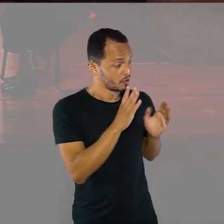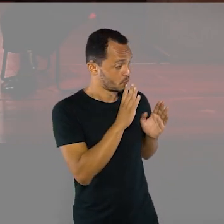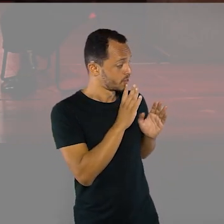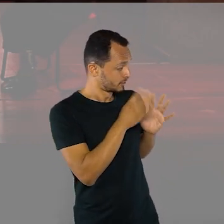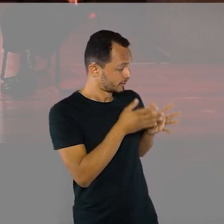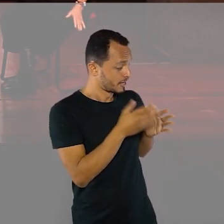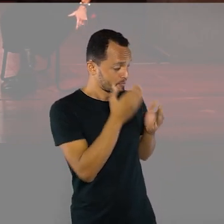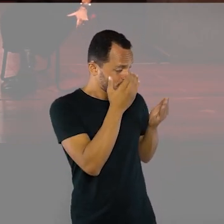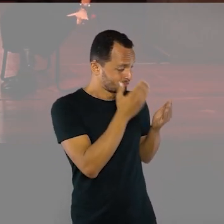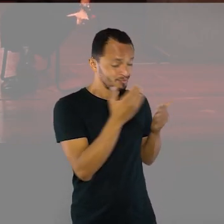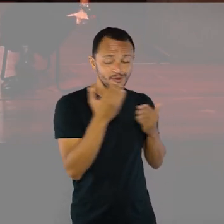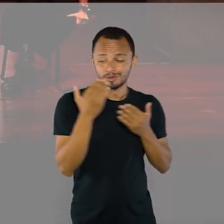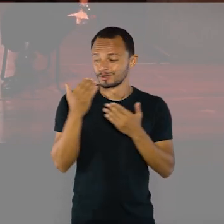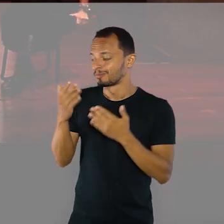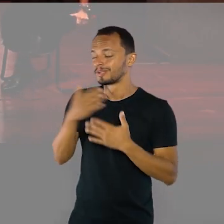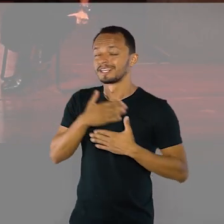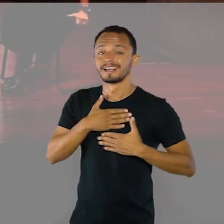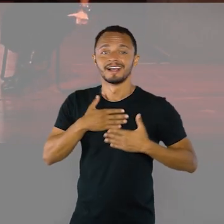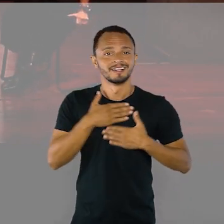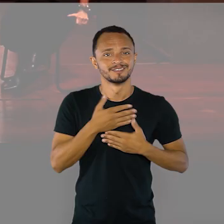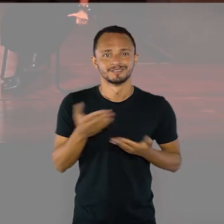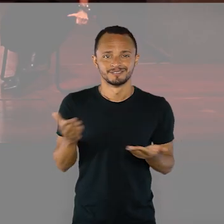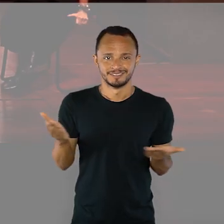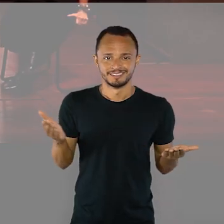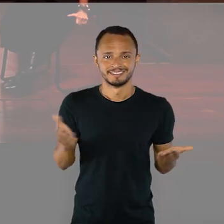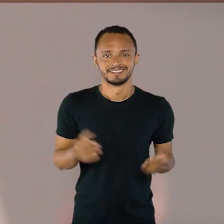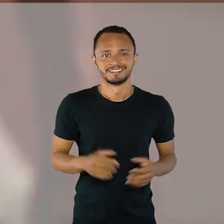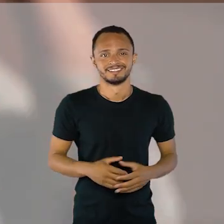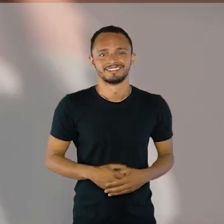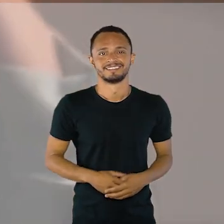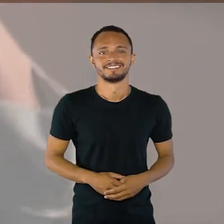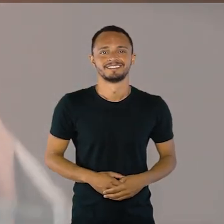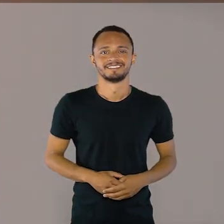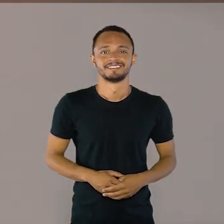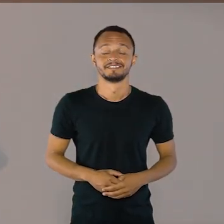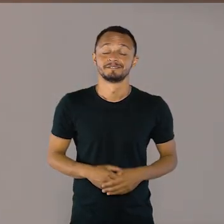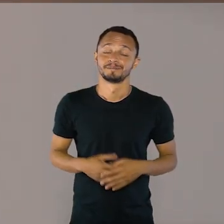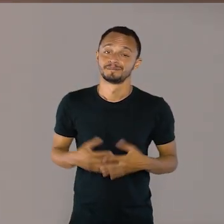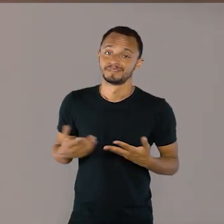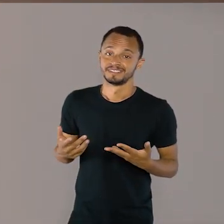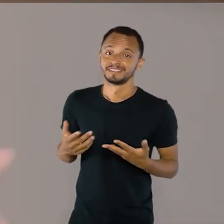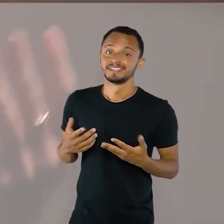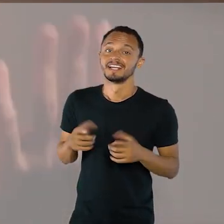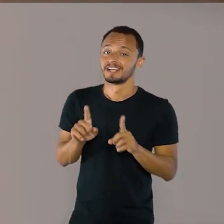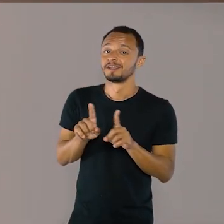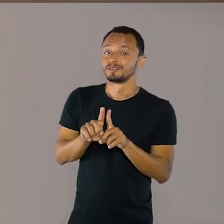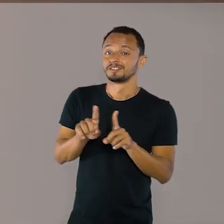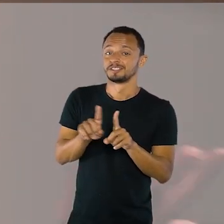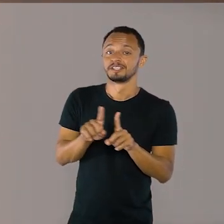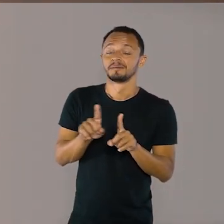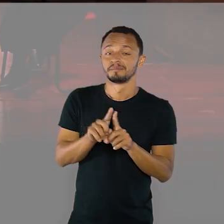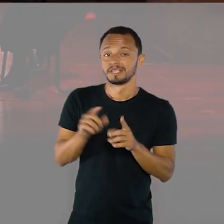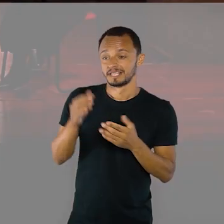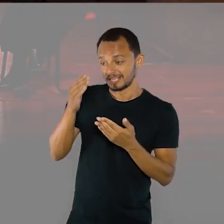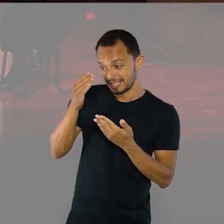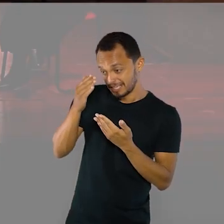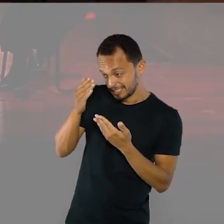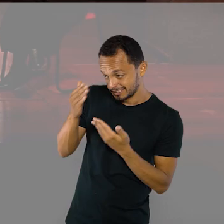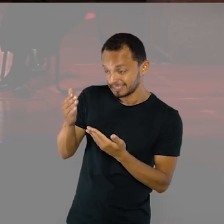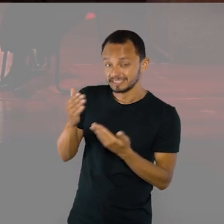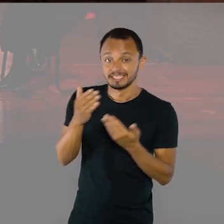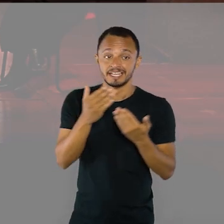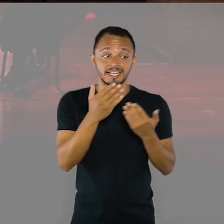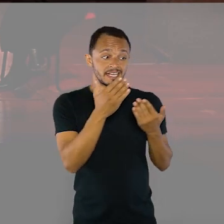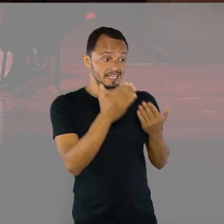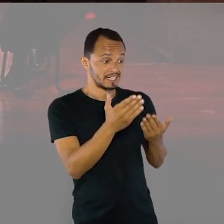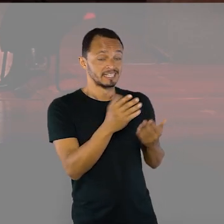tenho que agradecer, Afonso, agradecer vocês. Obrigado. Bom, gente, eu queria também só agradecer a presença de cada um